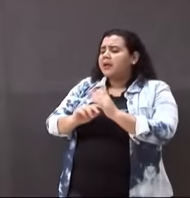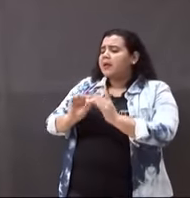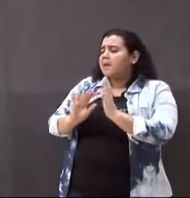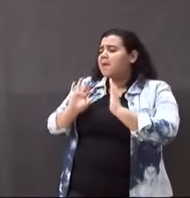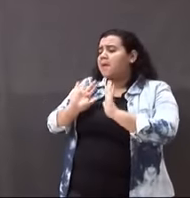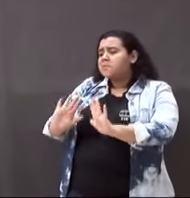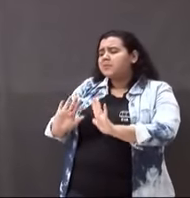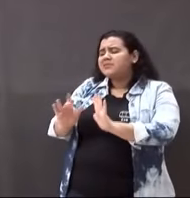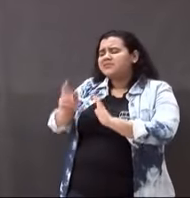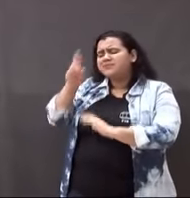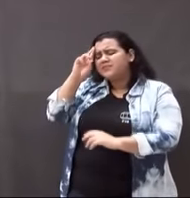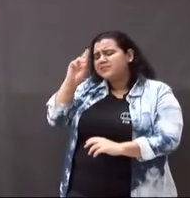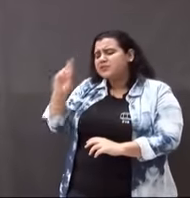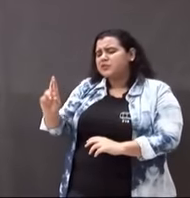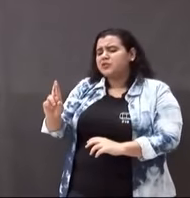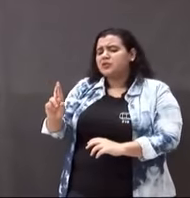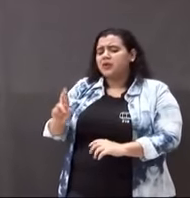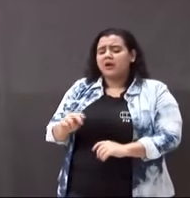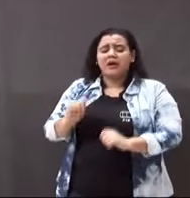Acabei de vir de lá.